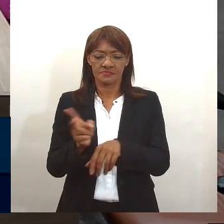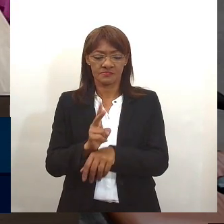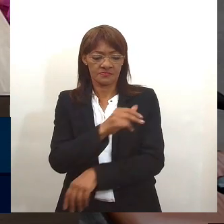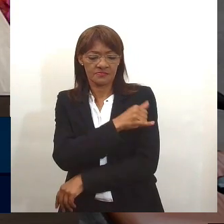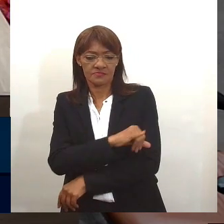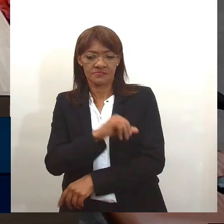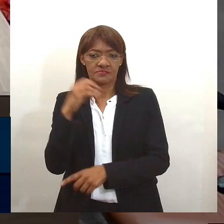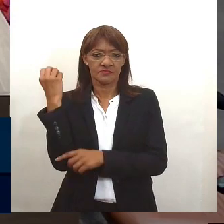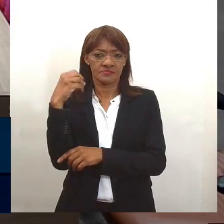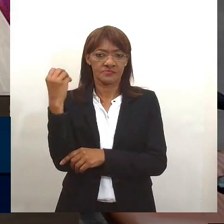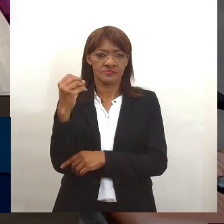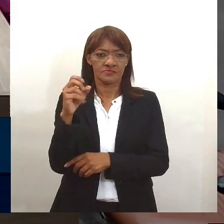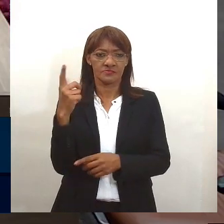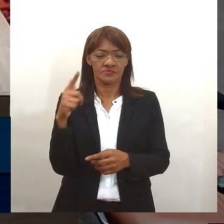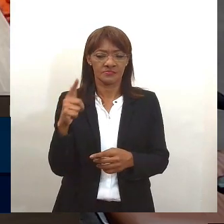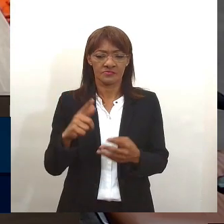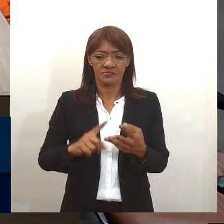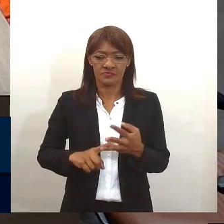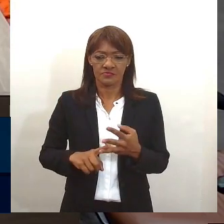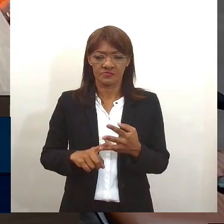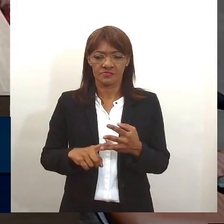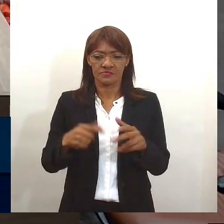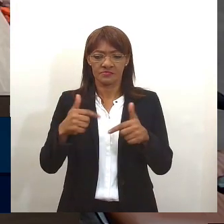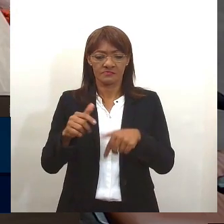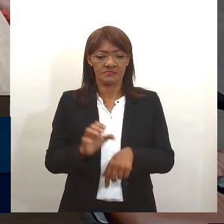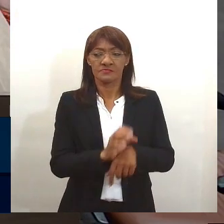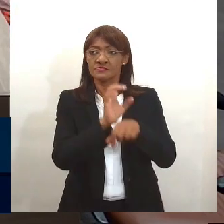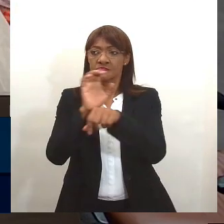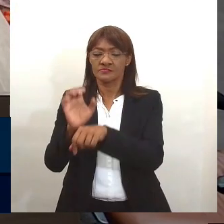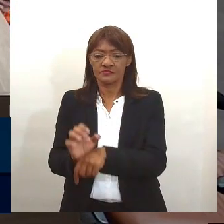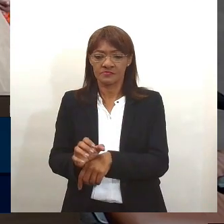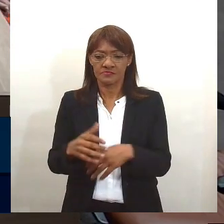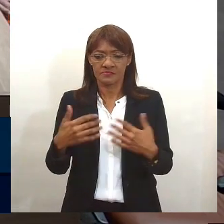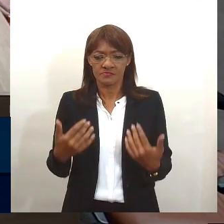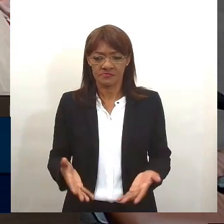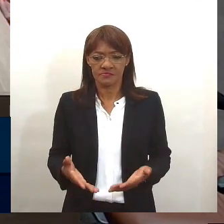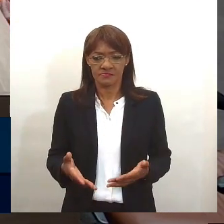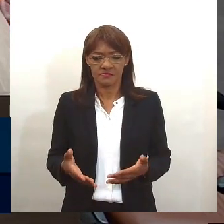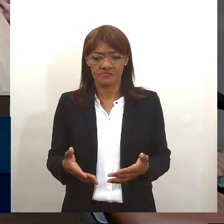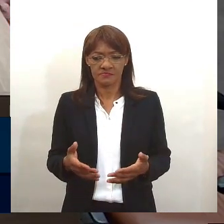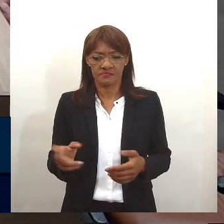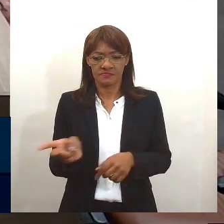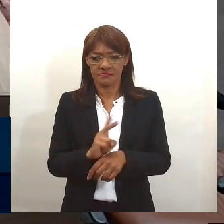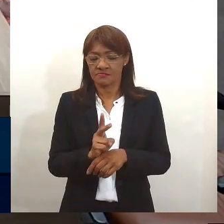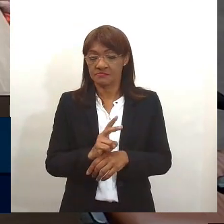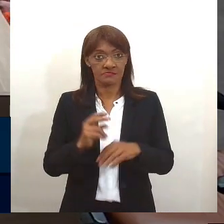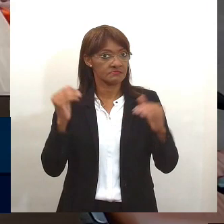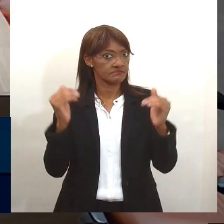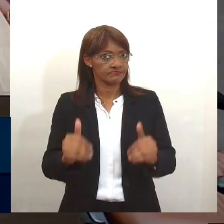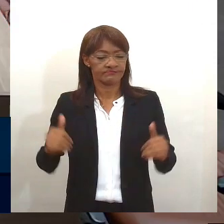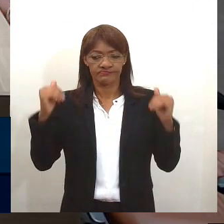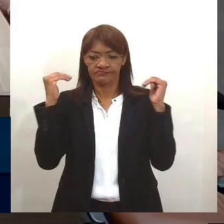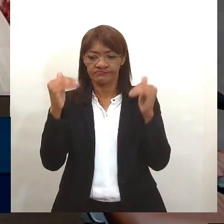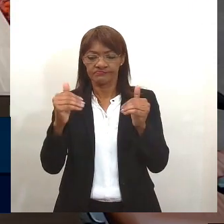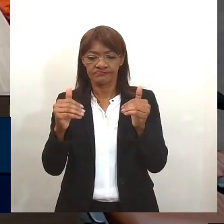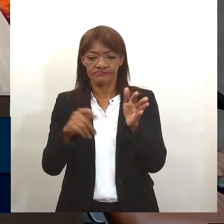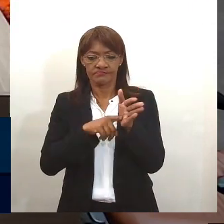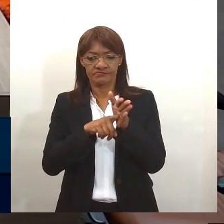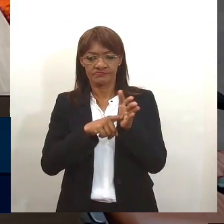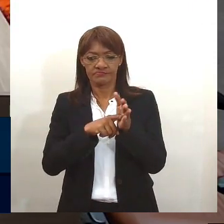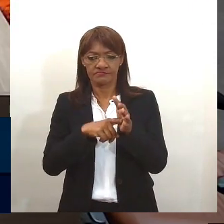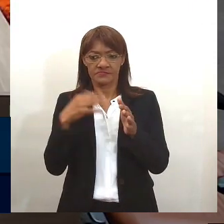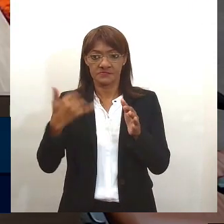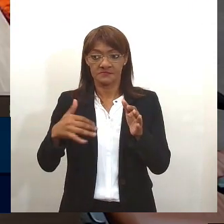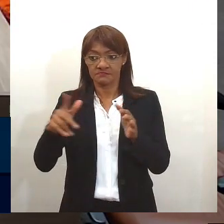com estados que ficaram em uma situação de deterioração fiscal absurda. É uma situação de bomba na Assembleia, as pessoas